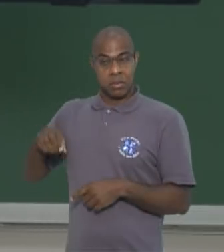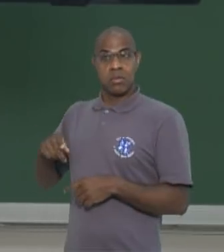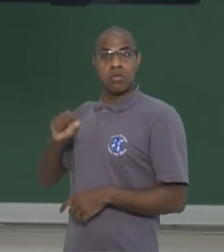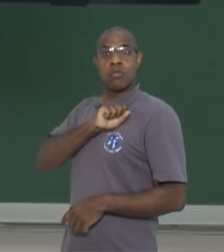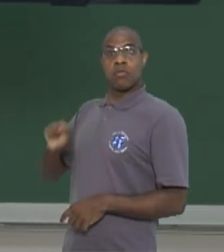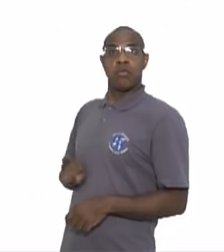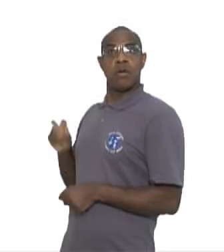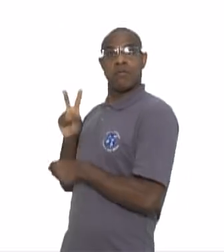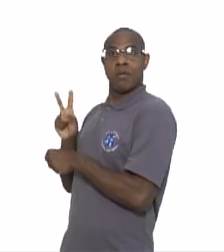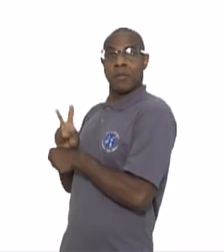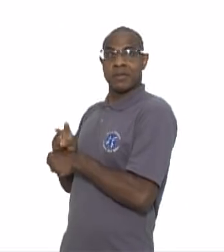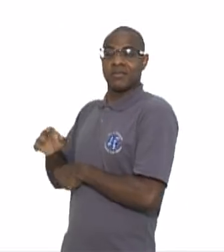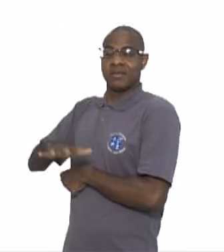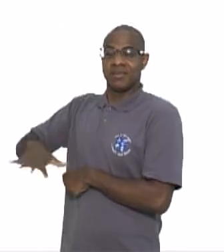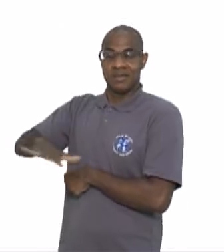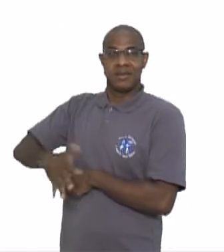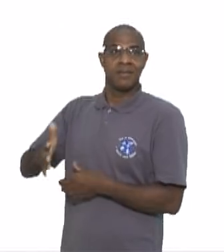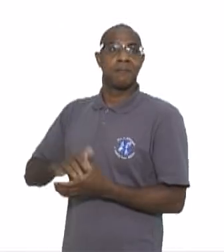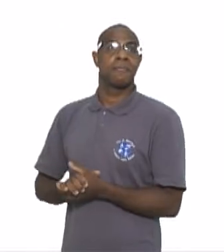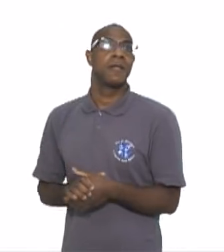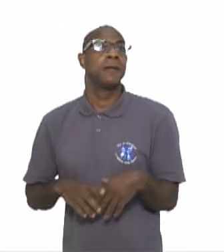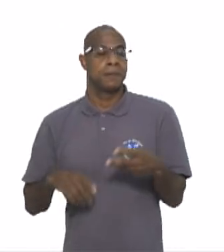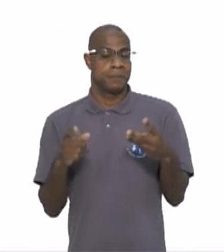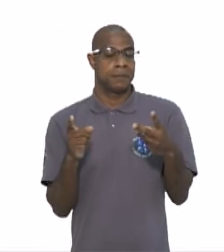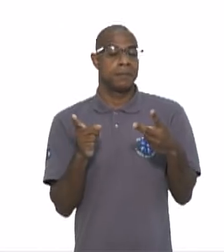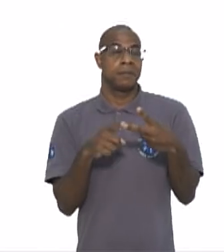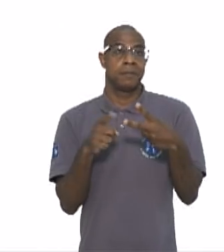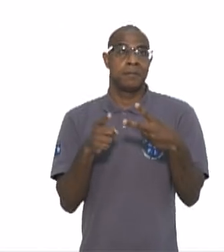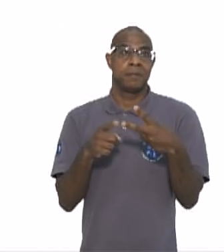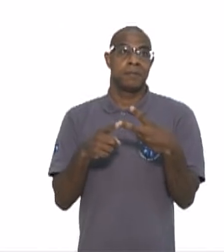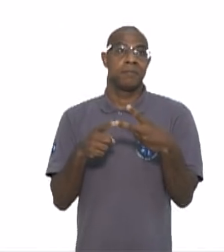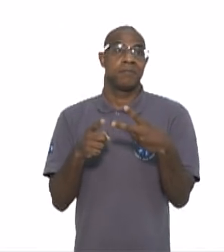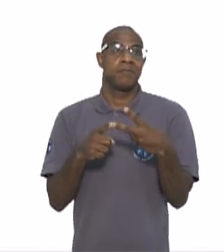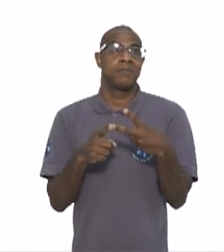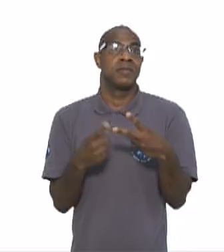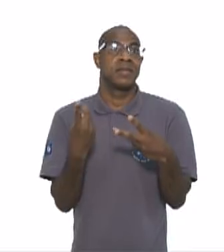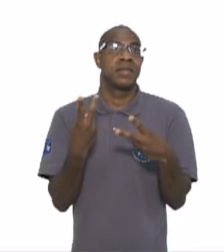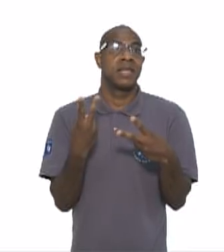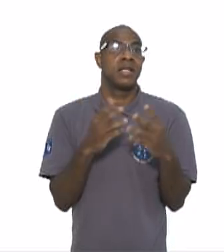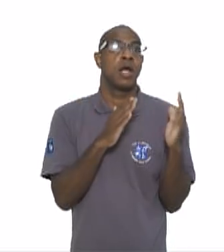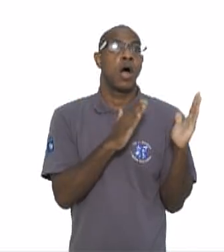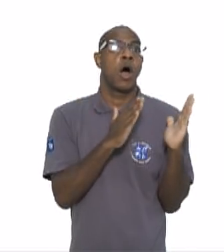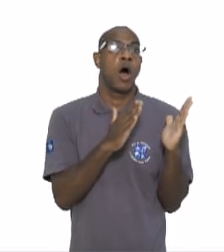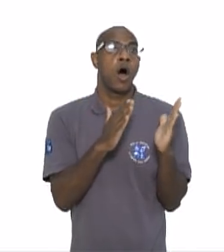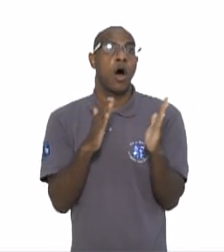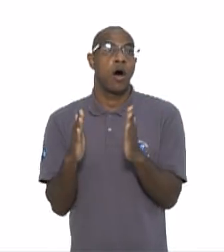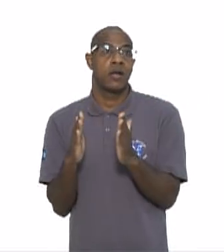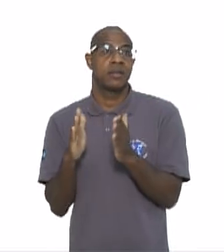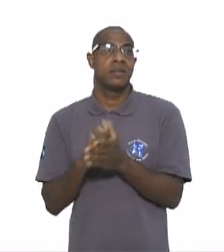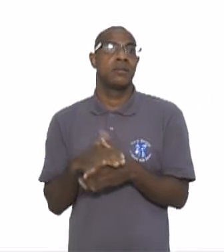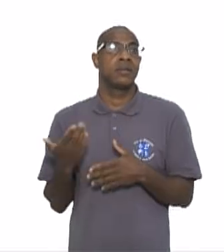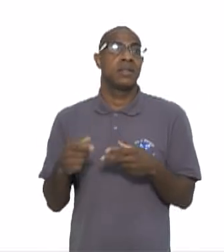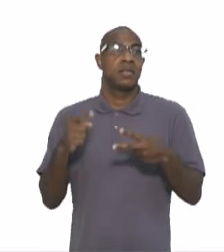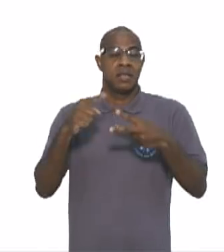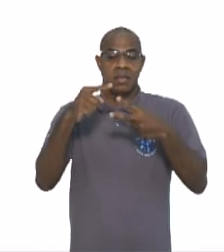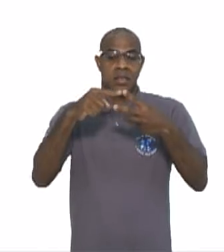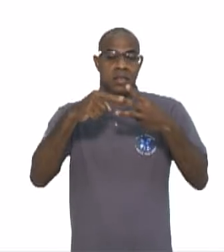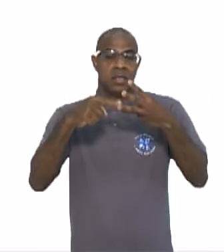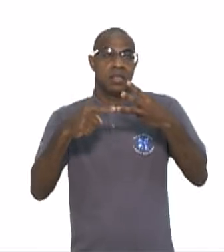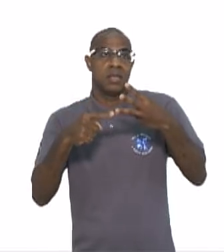Cite as 3 ordens da sociedade feudal: clero, nobreza, camponeses ou servos. São os únicos